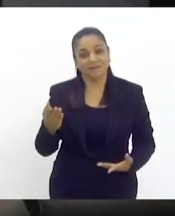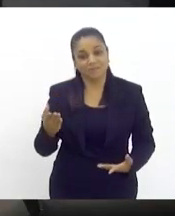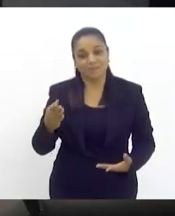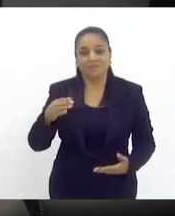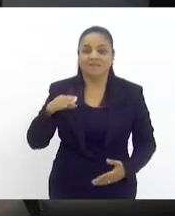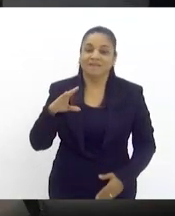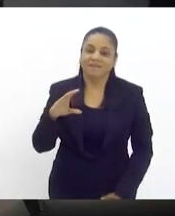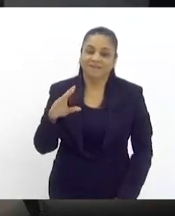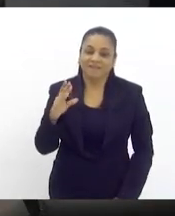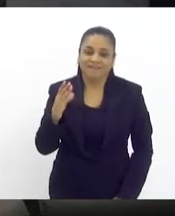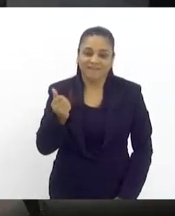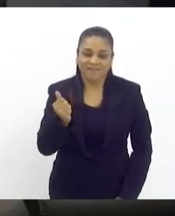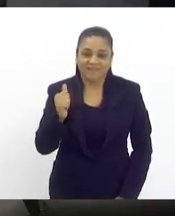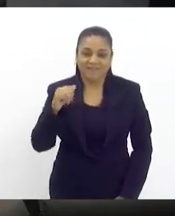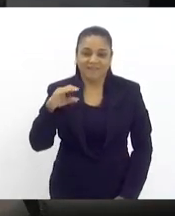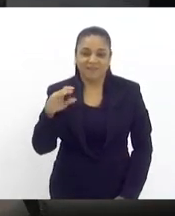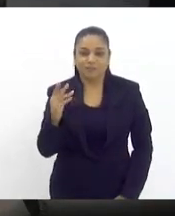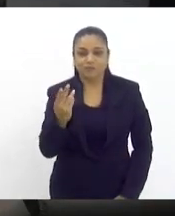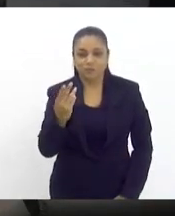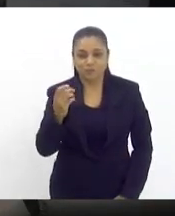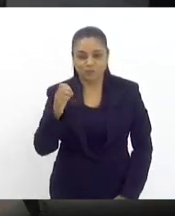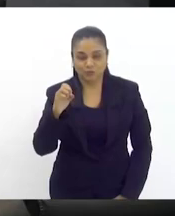Cachoeira de Macacu